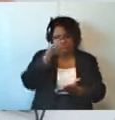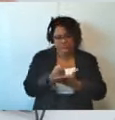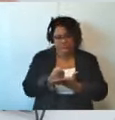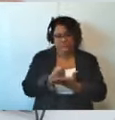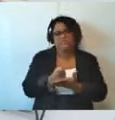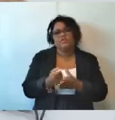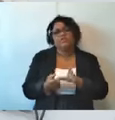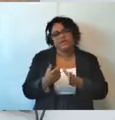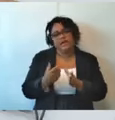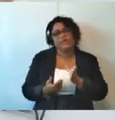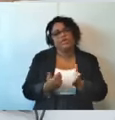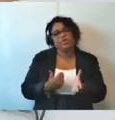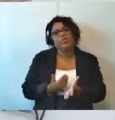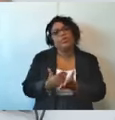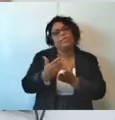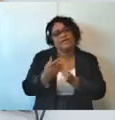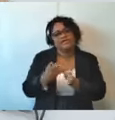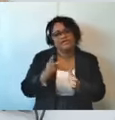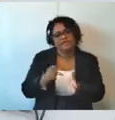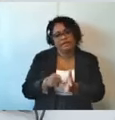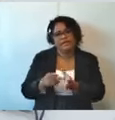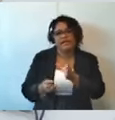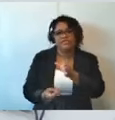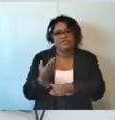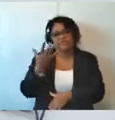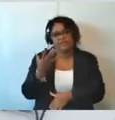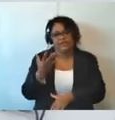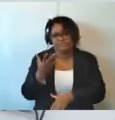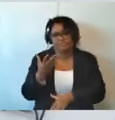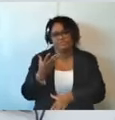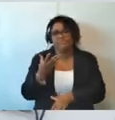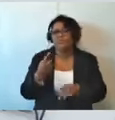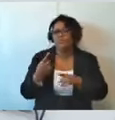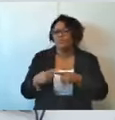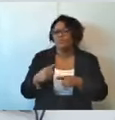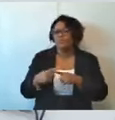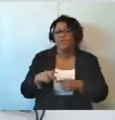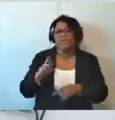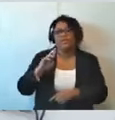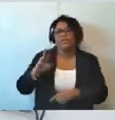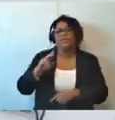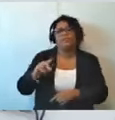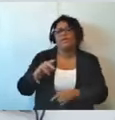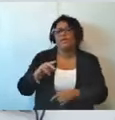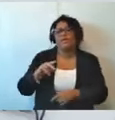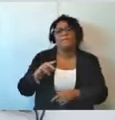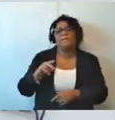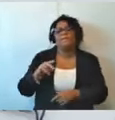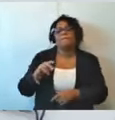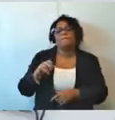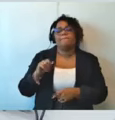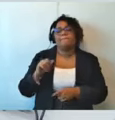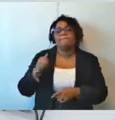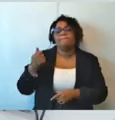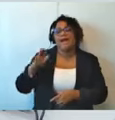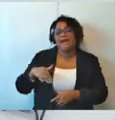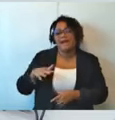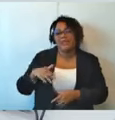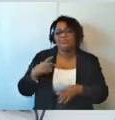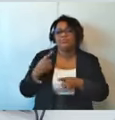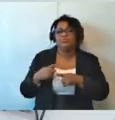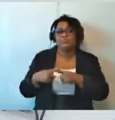né? Aí vamos porque não é barato, porque a gente tem que desmanchar a sinalização existente. Mas é tinta,